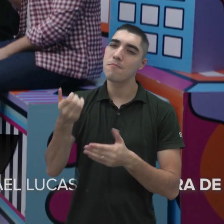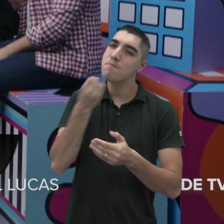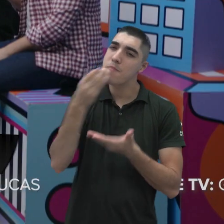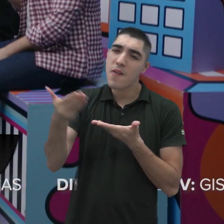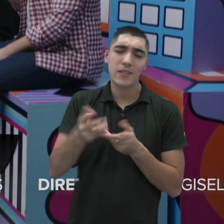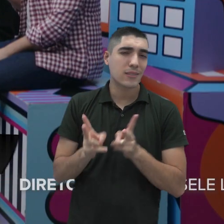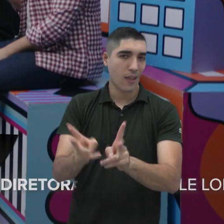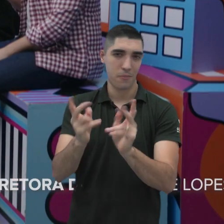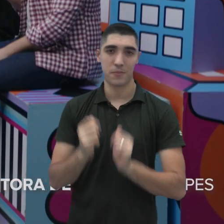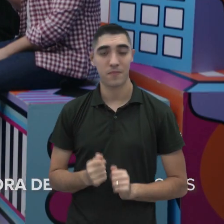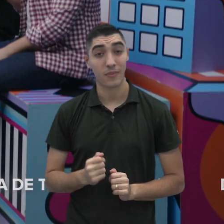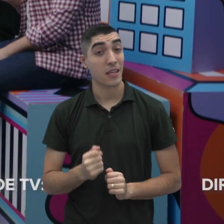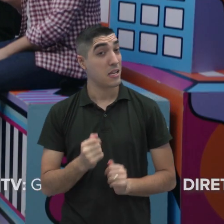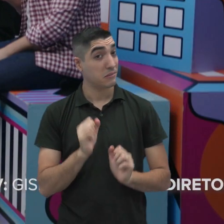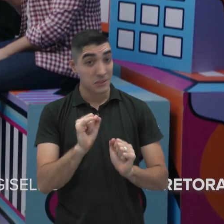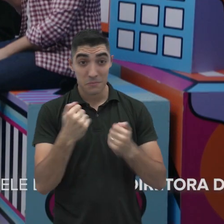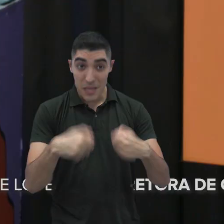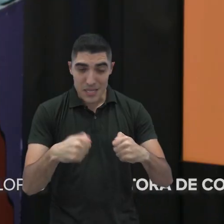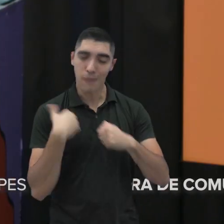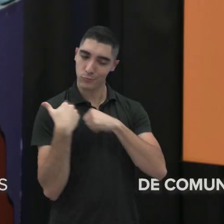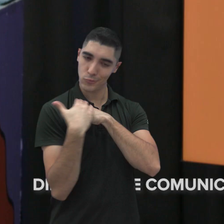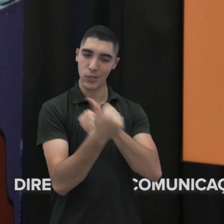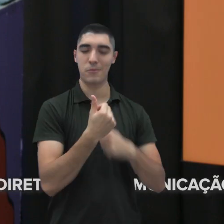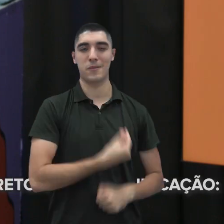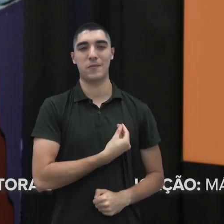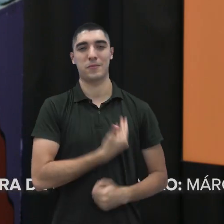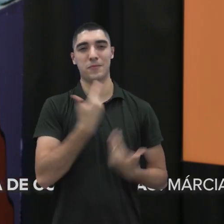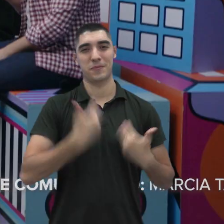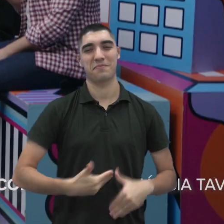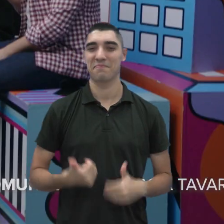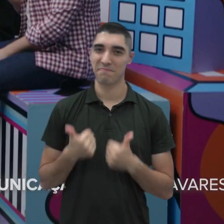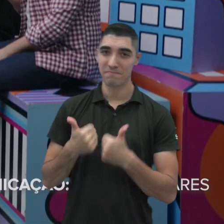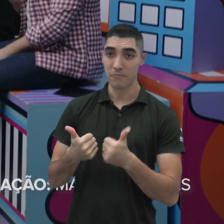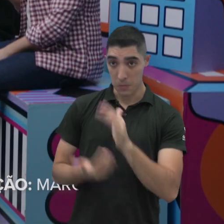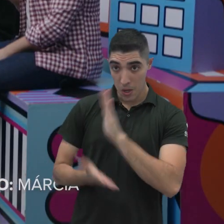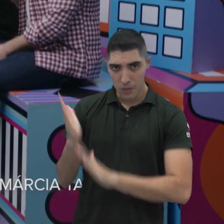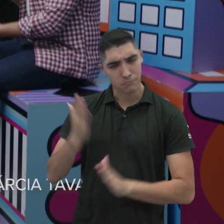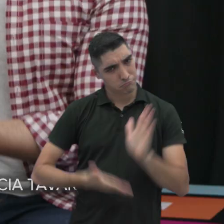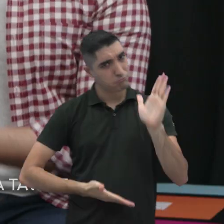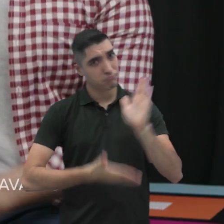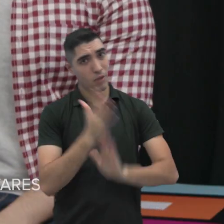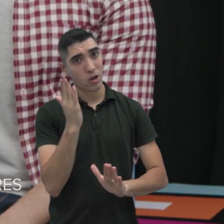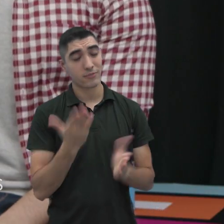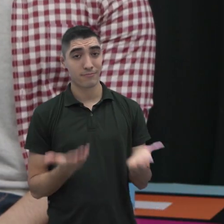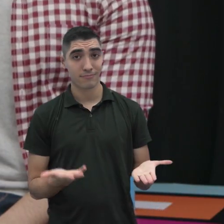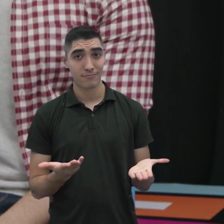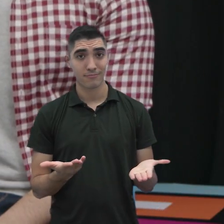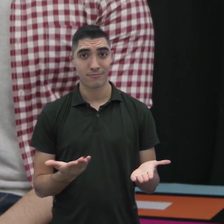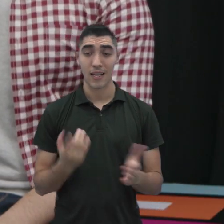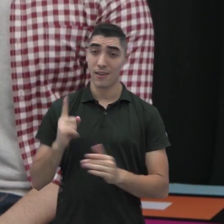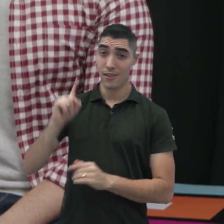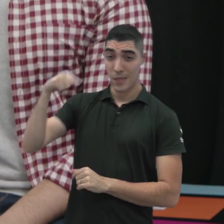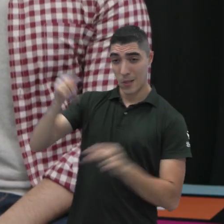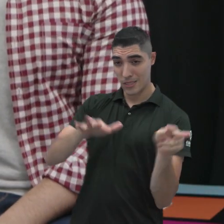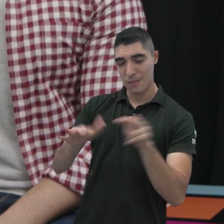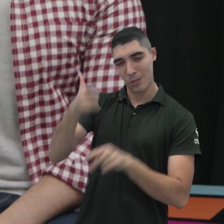participação, bem-vindo sempre aqui ao Tá Ligado. Estaremos quando precisar aqui. É isso. Vamos embora? Bora,